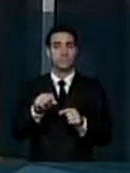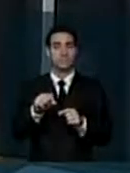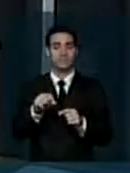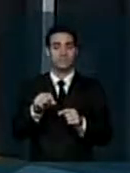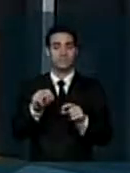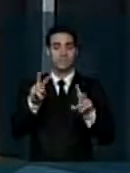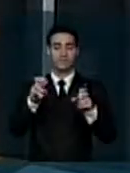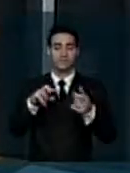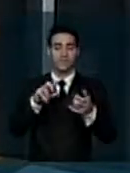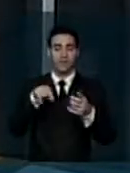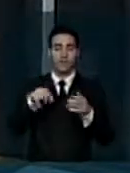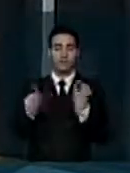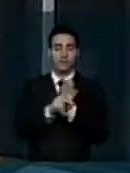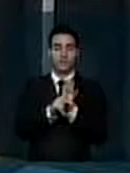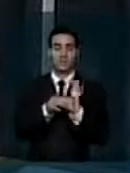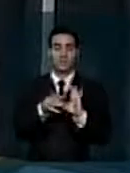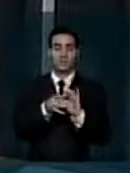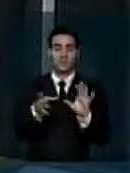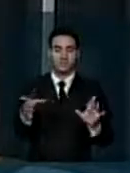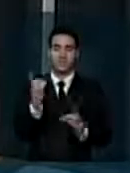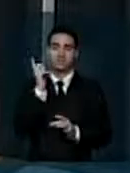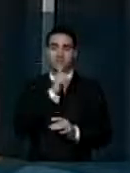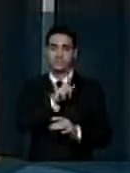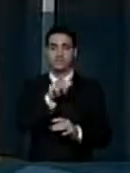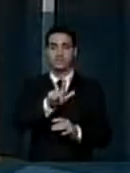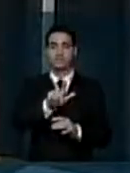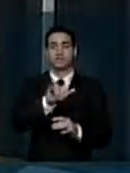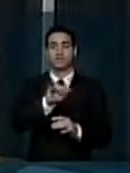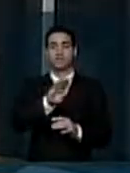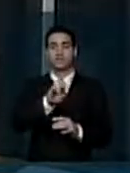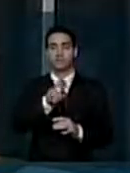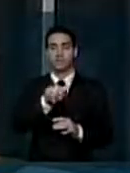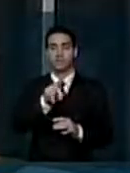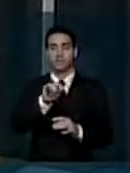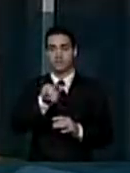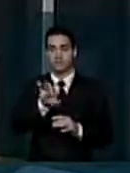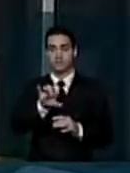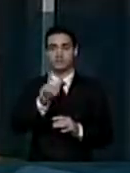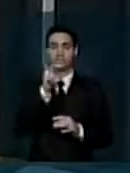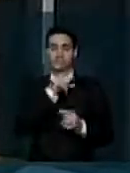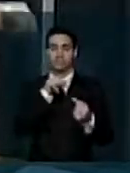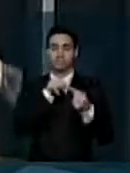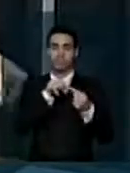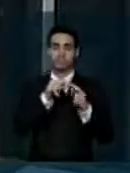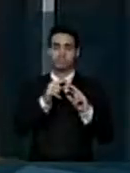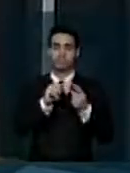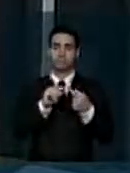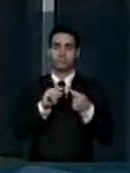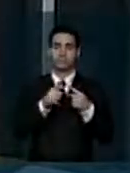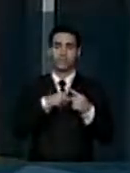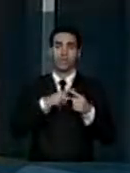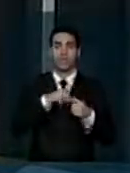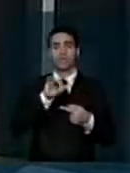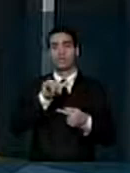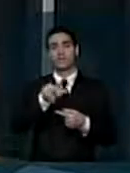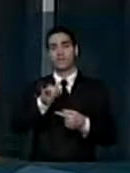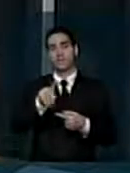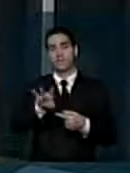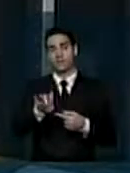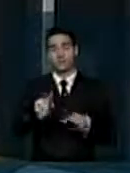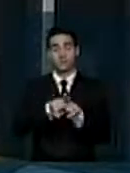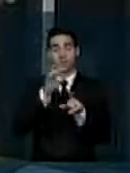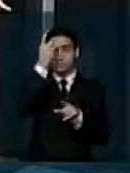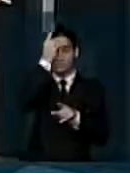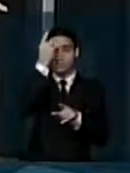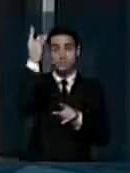a liberdade. É com a liberdade que se constrói a vida é liberdade, e que o Espírito Santo